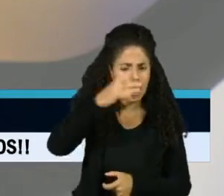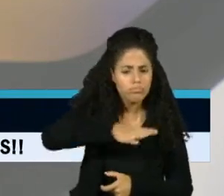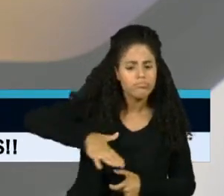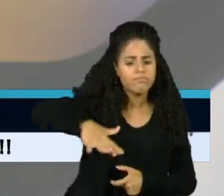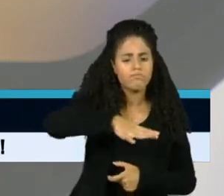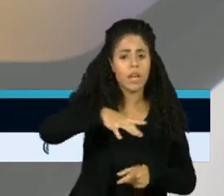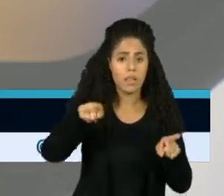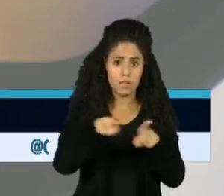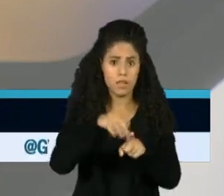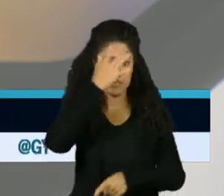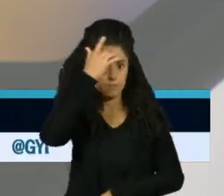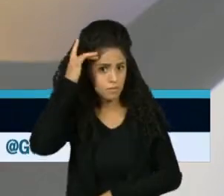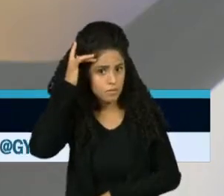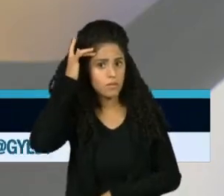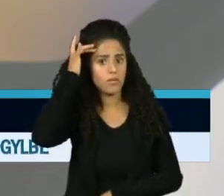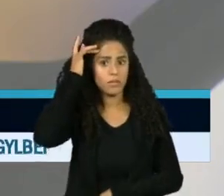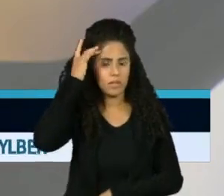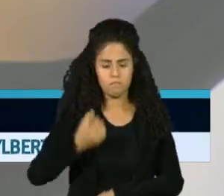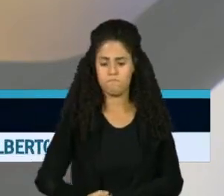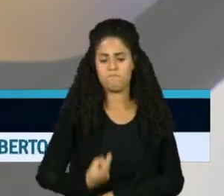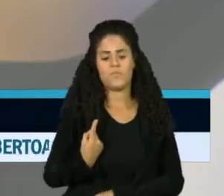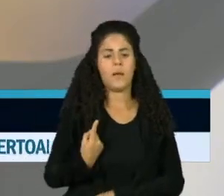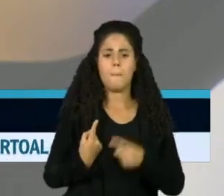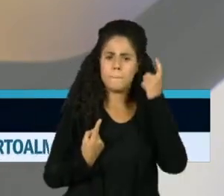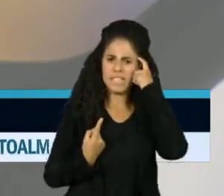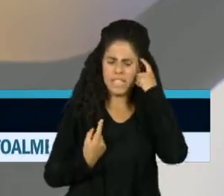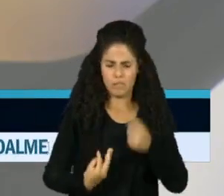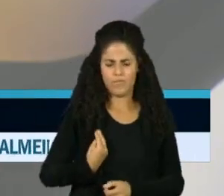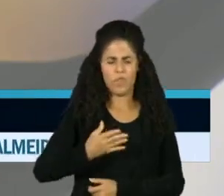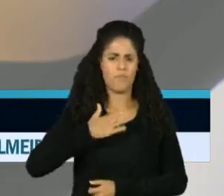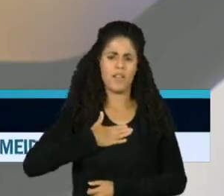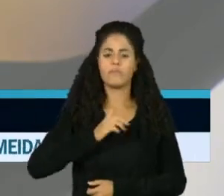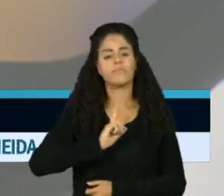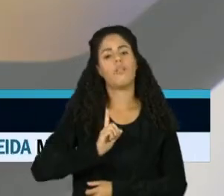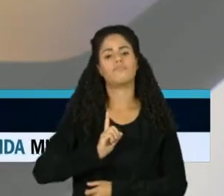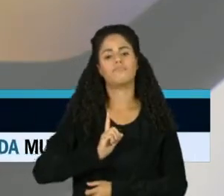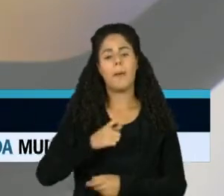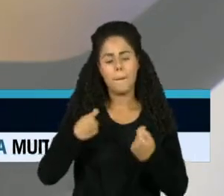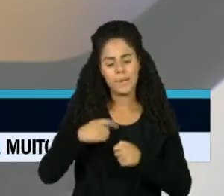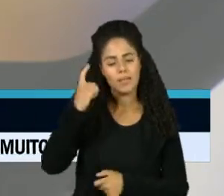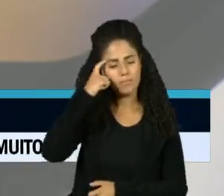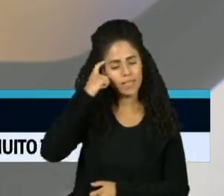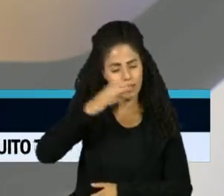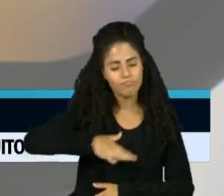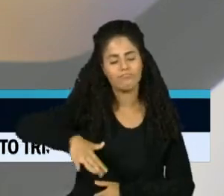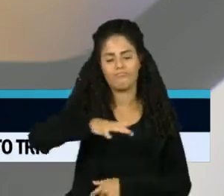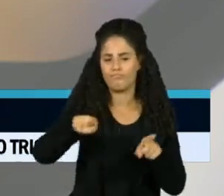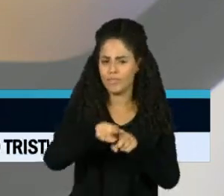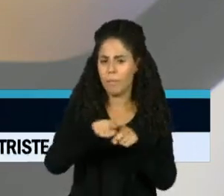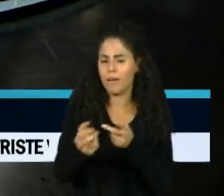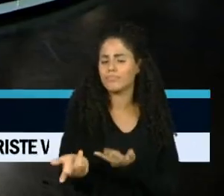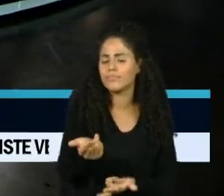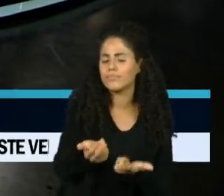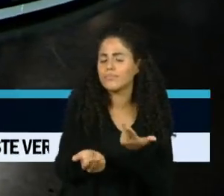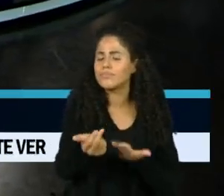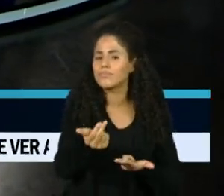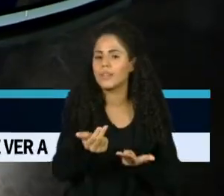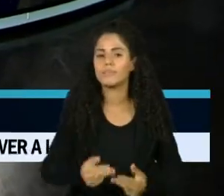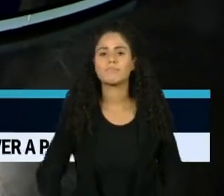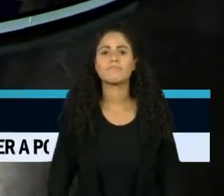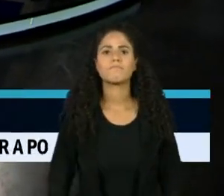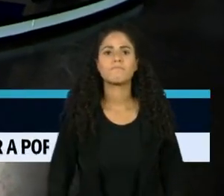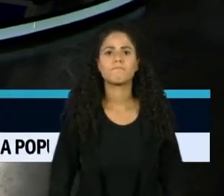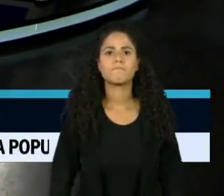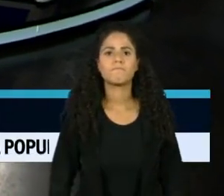sua decisão individual. Por isso que talvez seja considerado um autoritário, que é mais ou menos o que eu sou. Agora, doutor Saldiva,